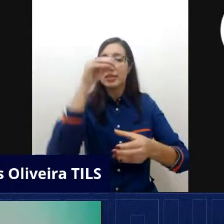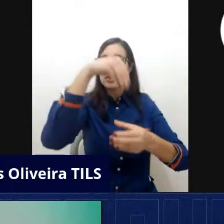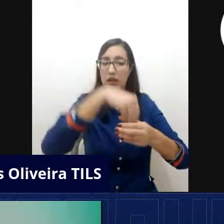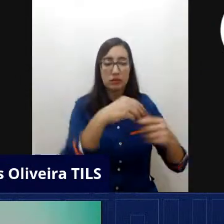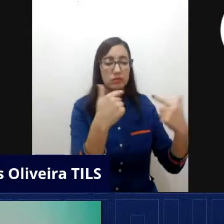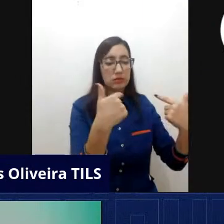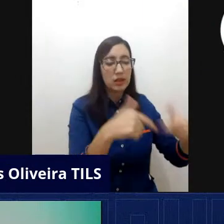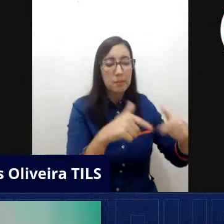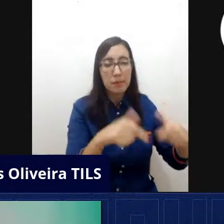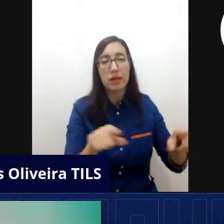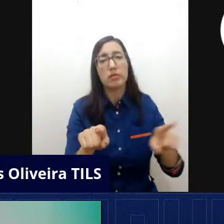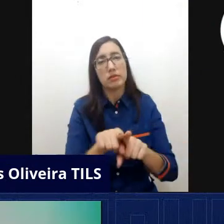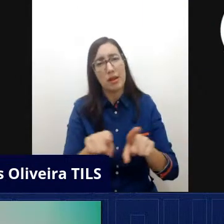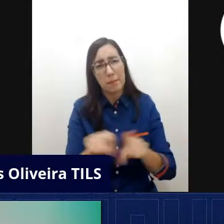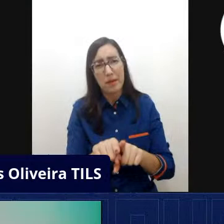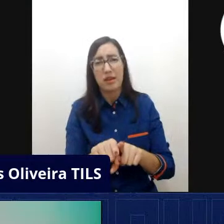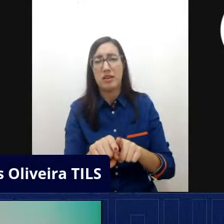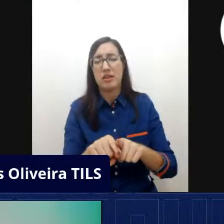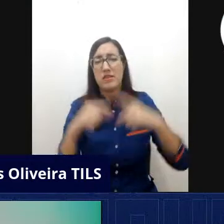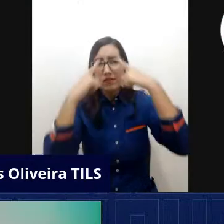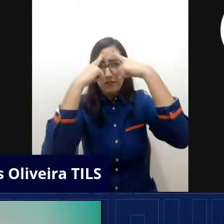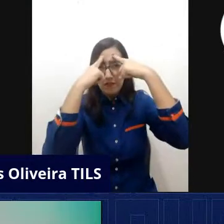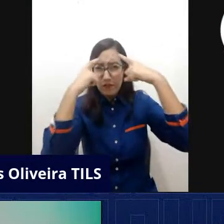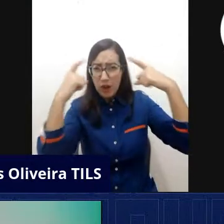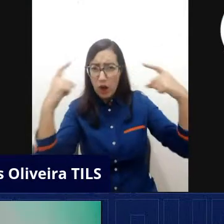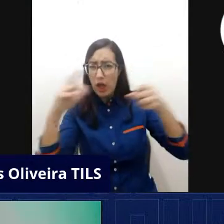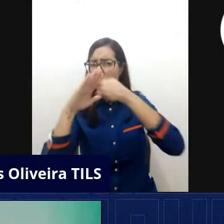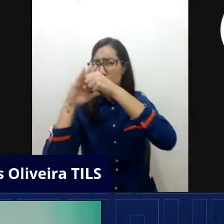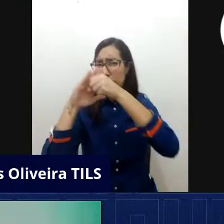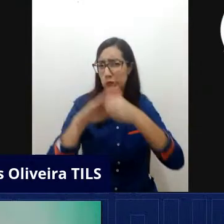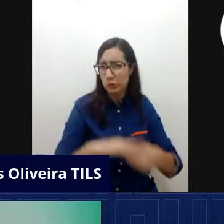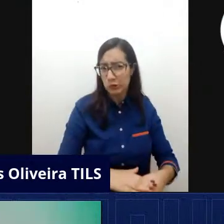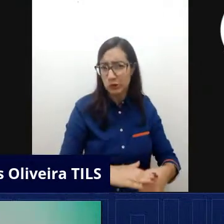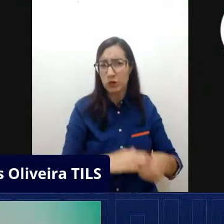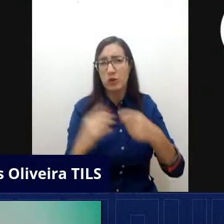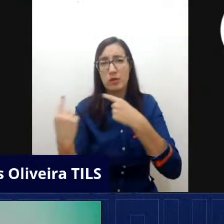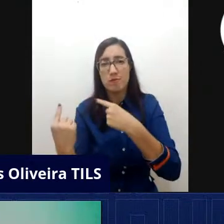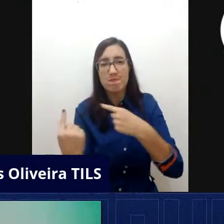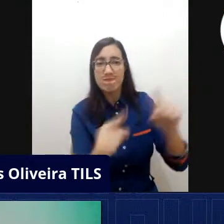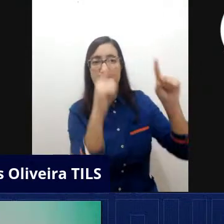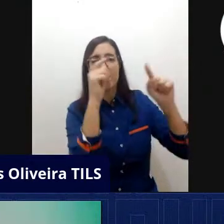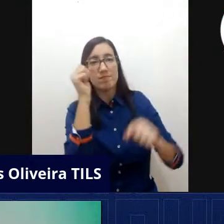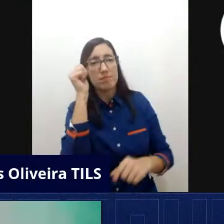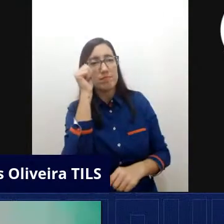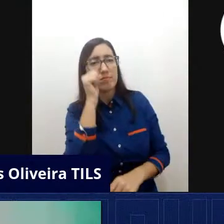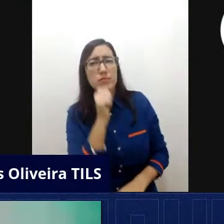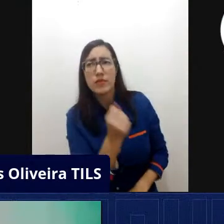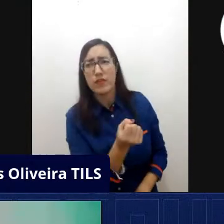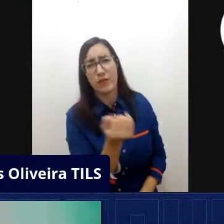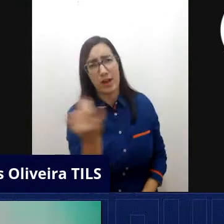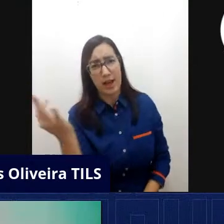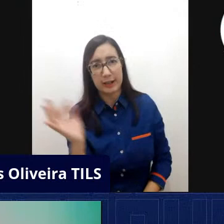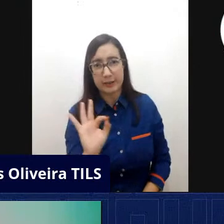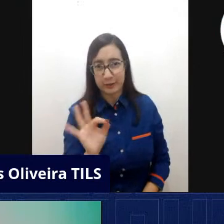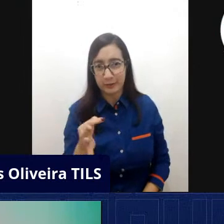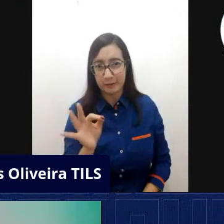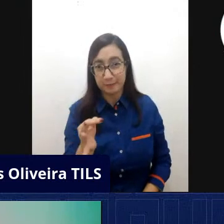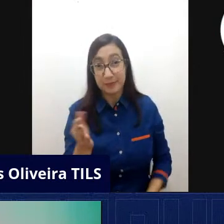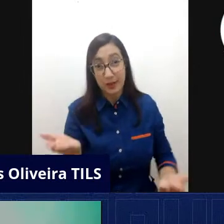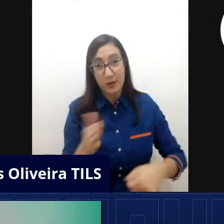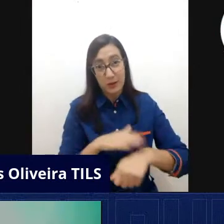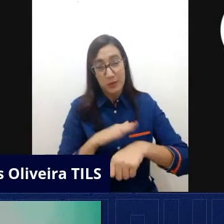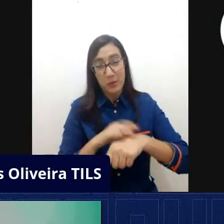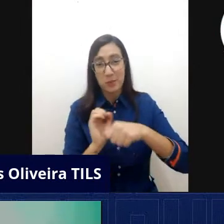e meninas que tem se acentuado aí nesse período. Bom, você meio que me